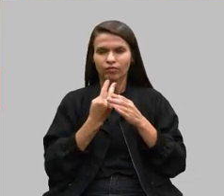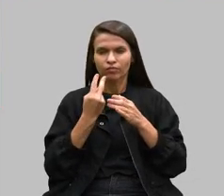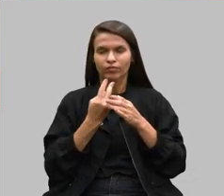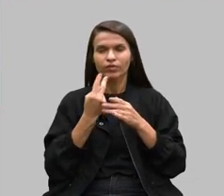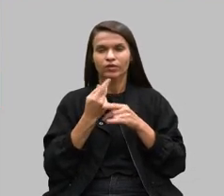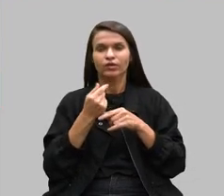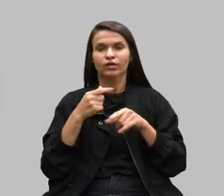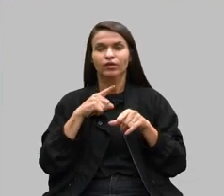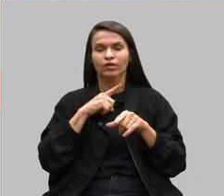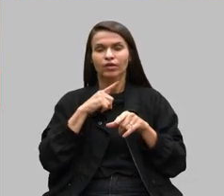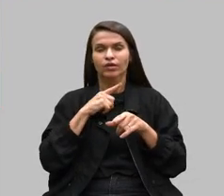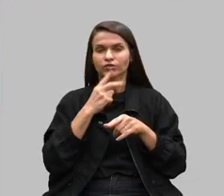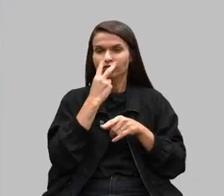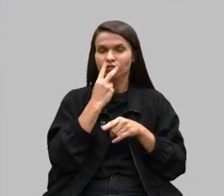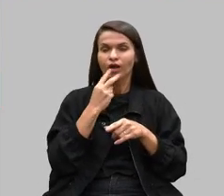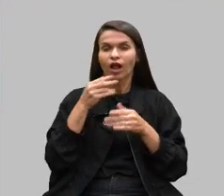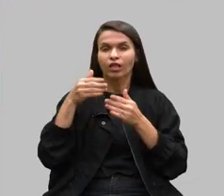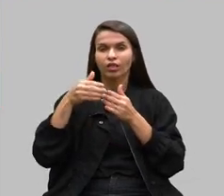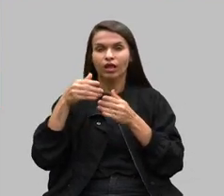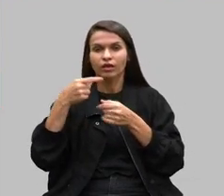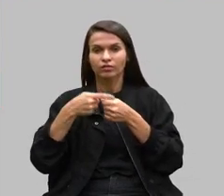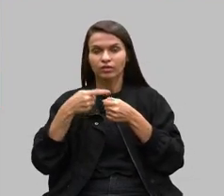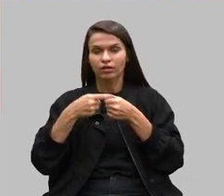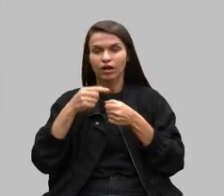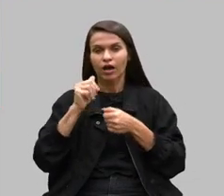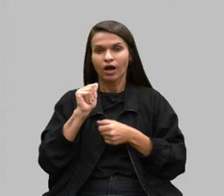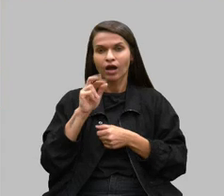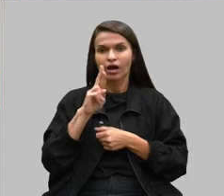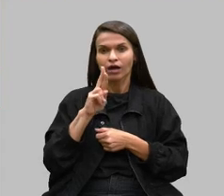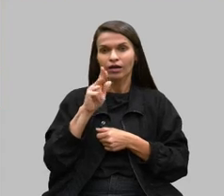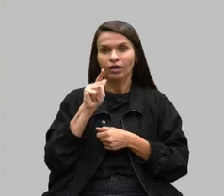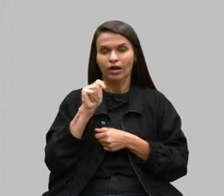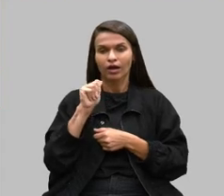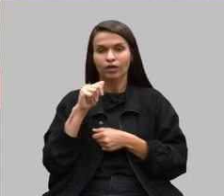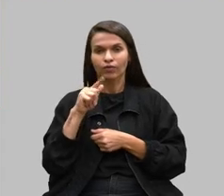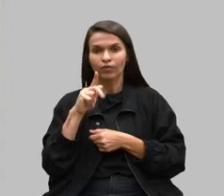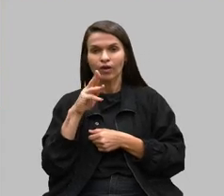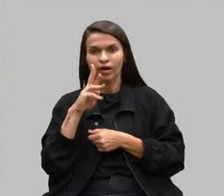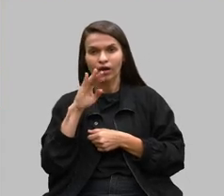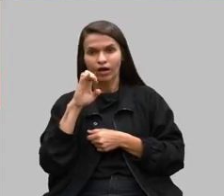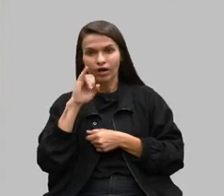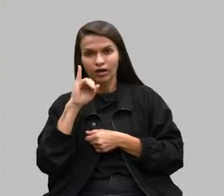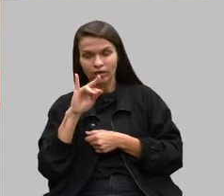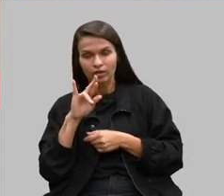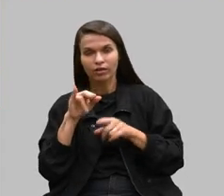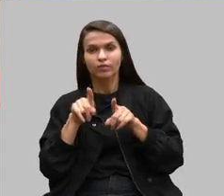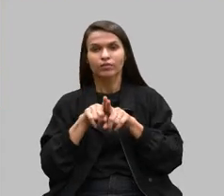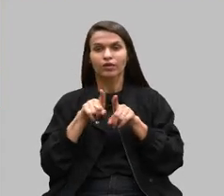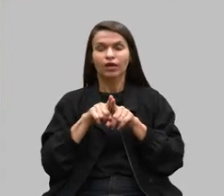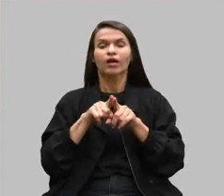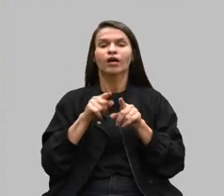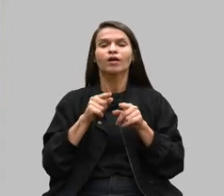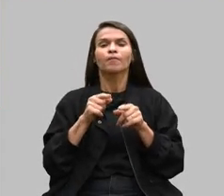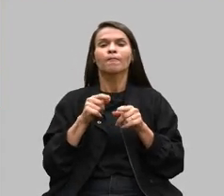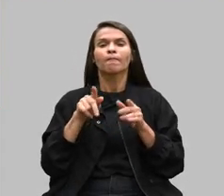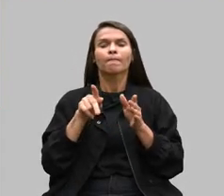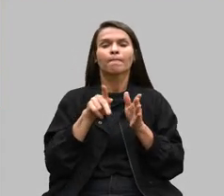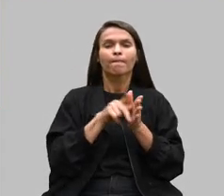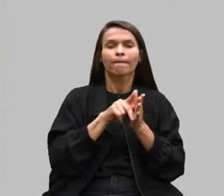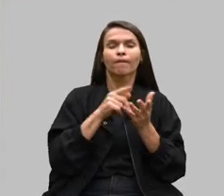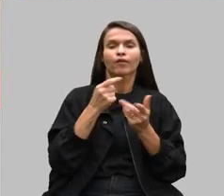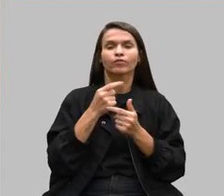Araguari para abastecer a O agronegócio de Minas e de Goiás Isso é motivo de muito orgulho fertilizante chegando